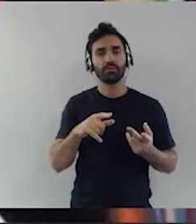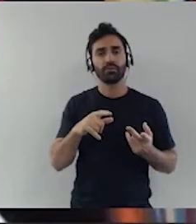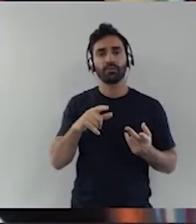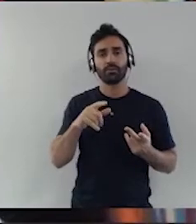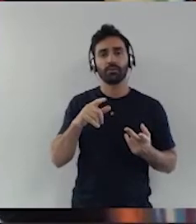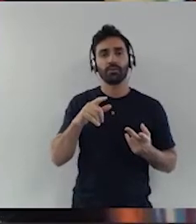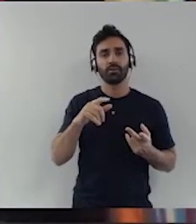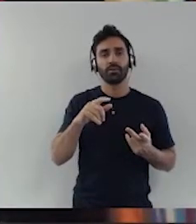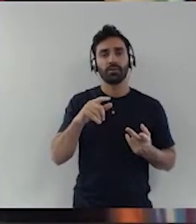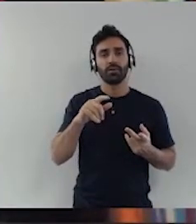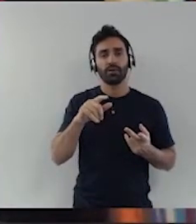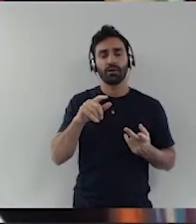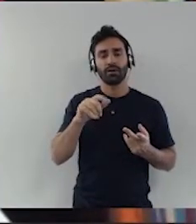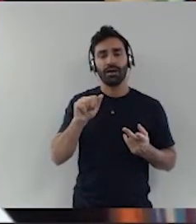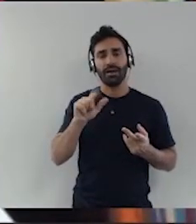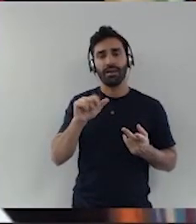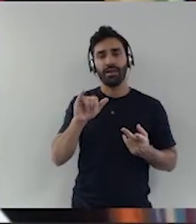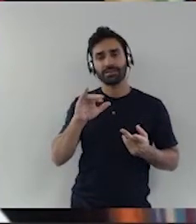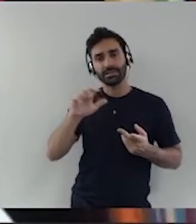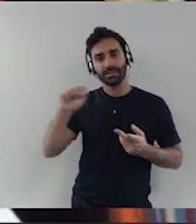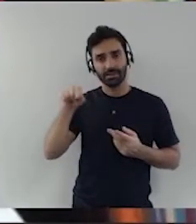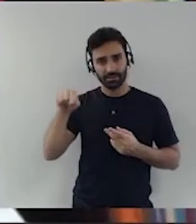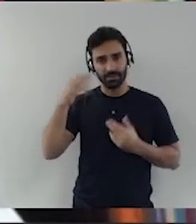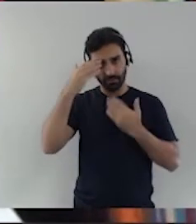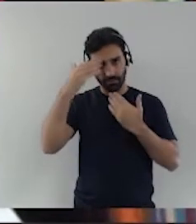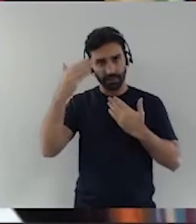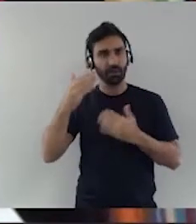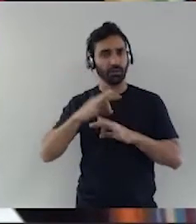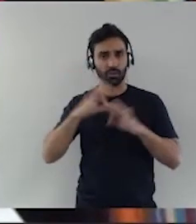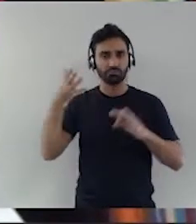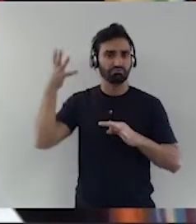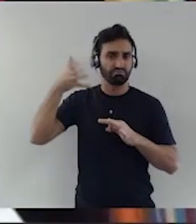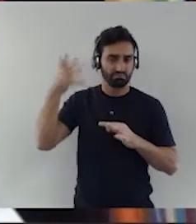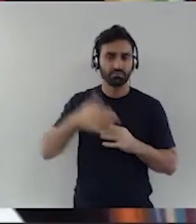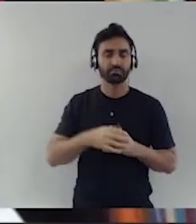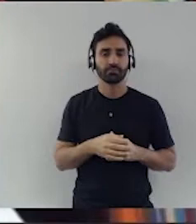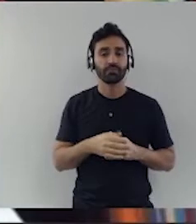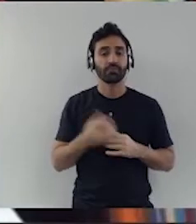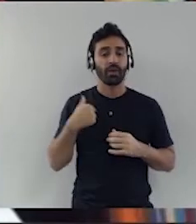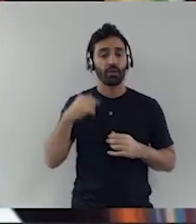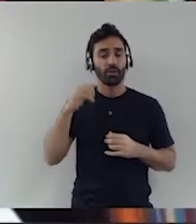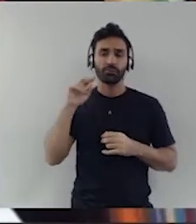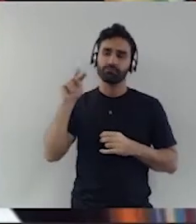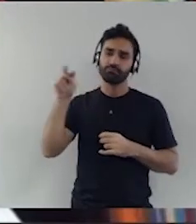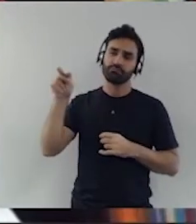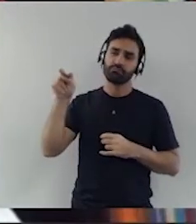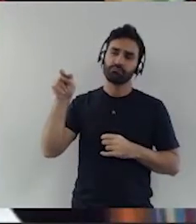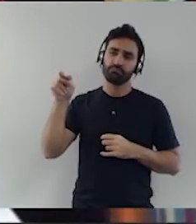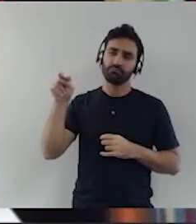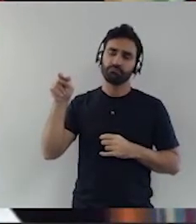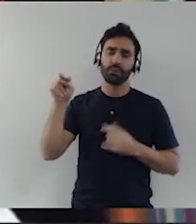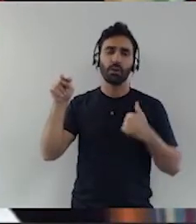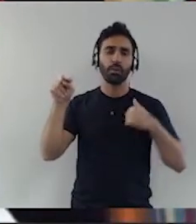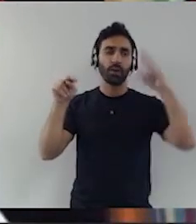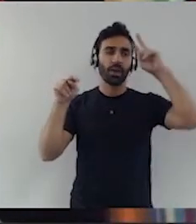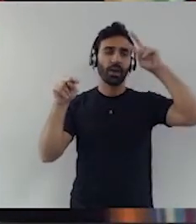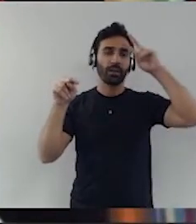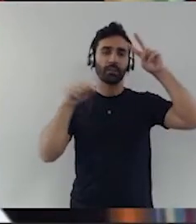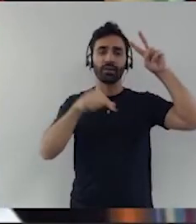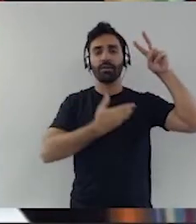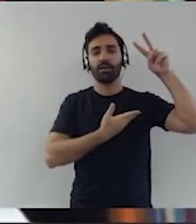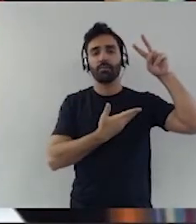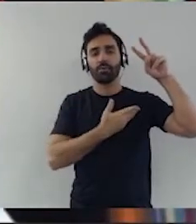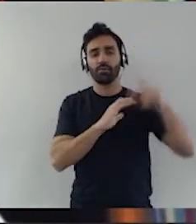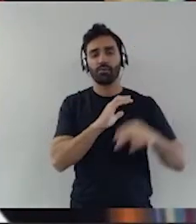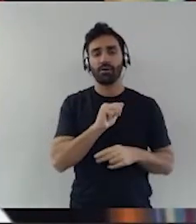nos brindou uma bela intervenção e que me relembra sempre nosso querido amigo